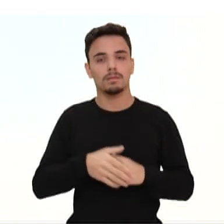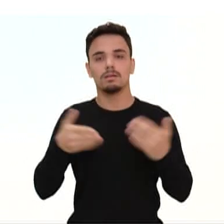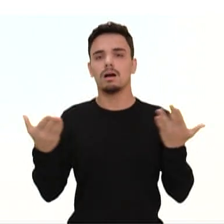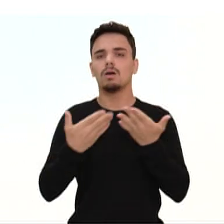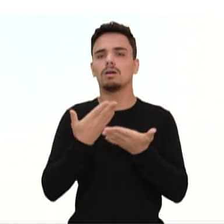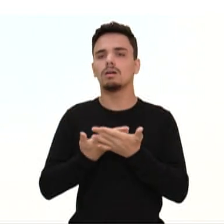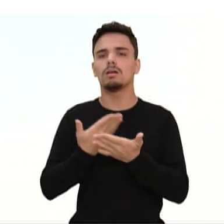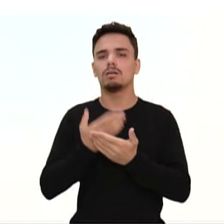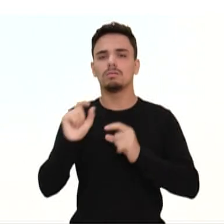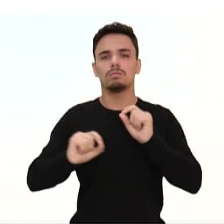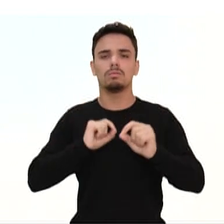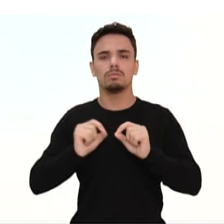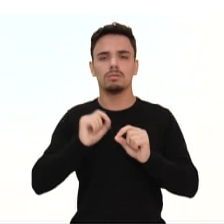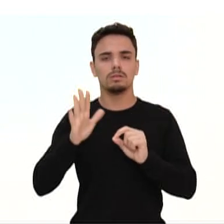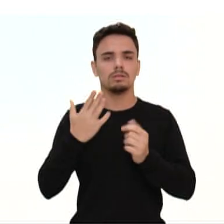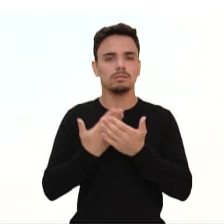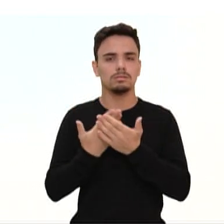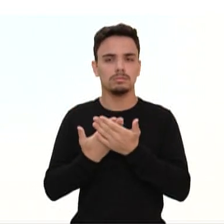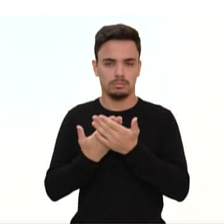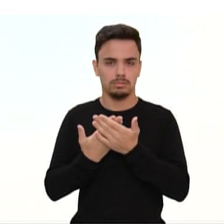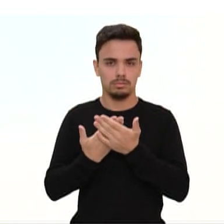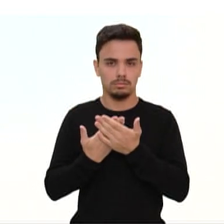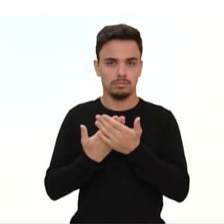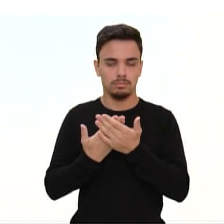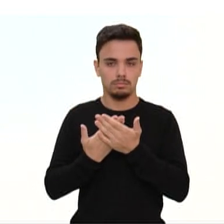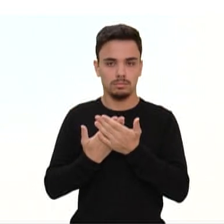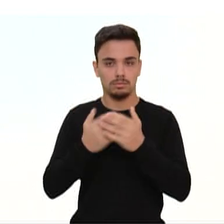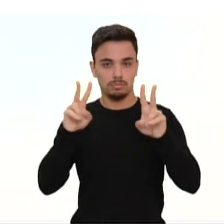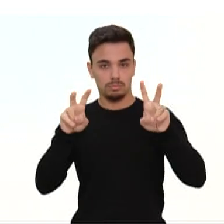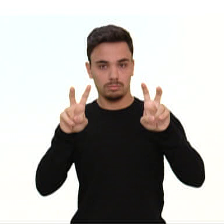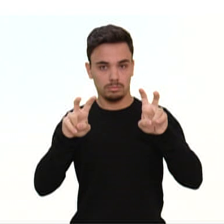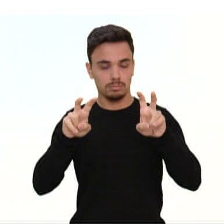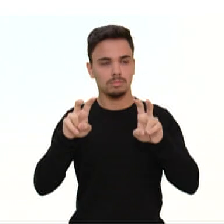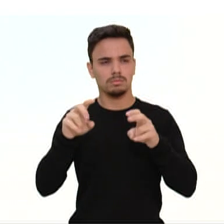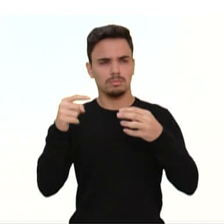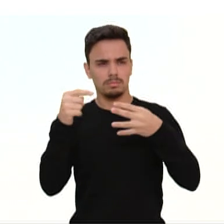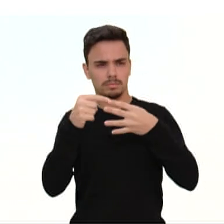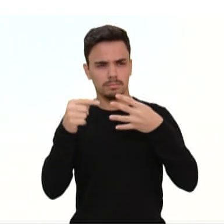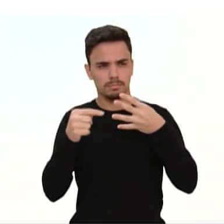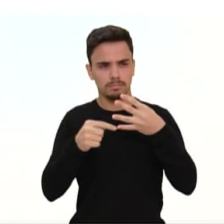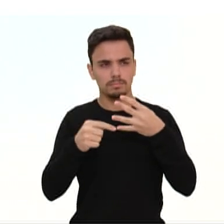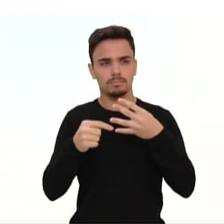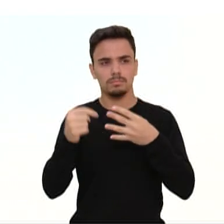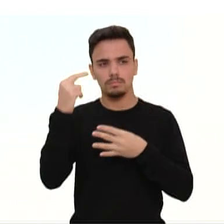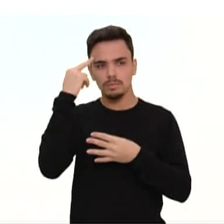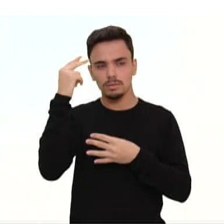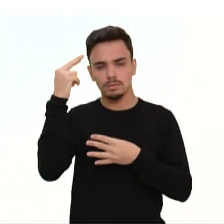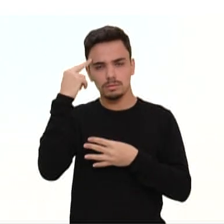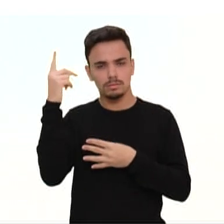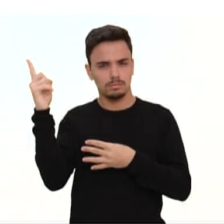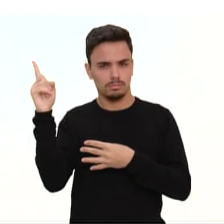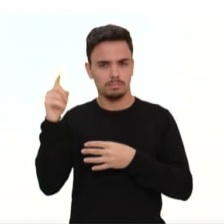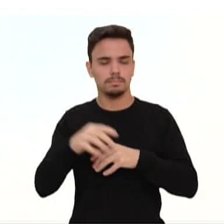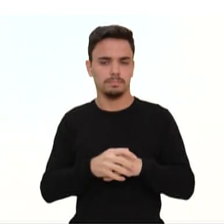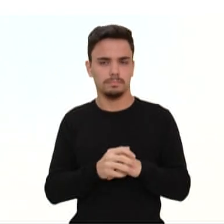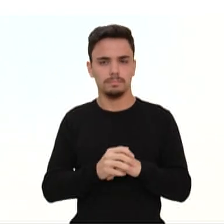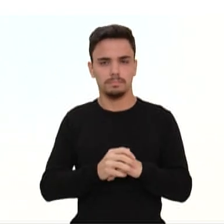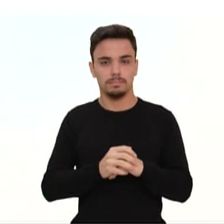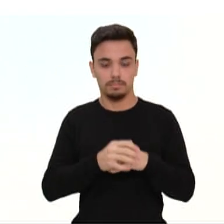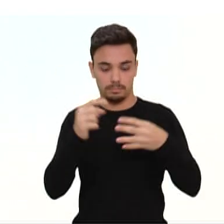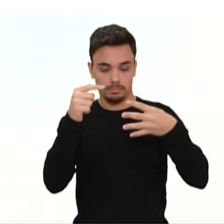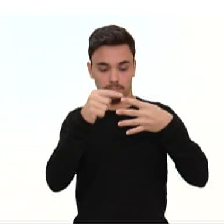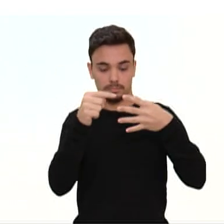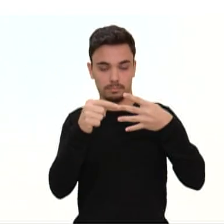aula, nós estudamos um pouquinho sobre substância, atributos e modos, natura naturans e natura naturata,